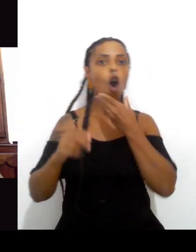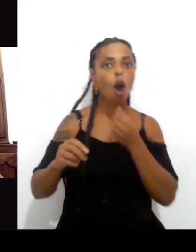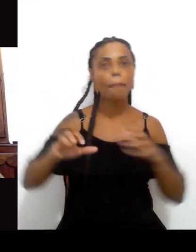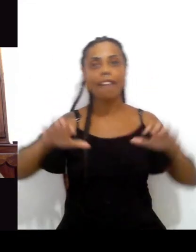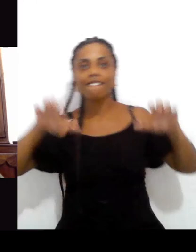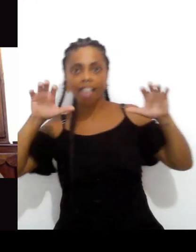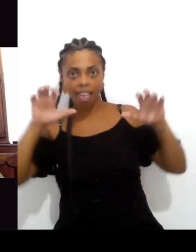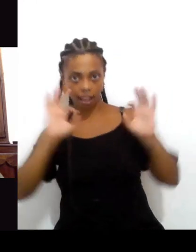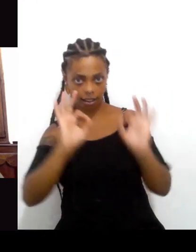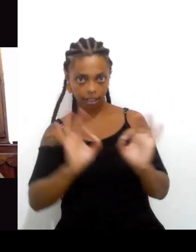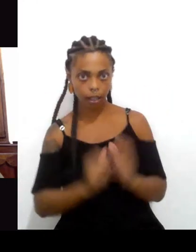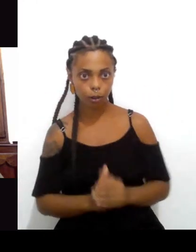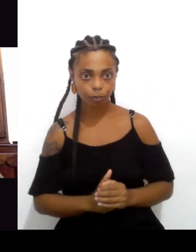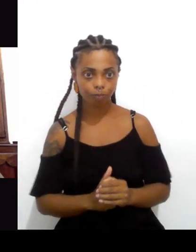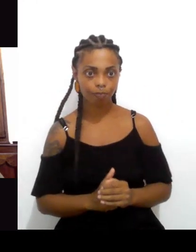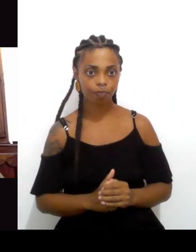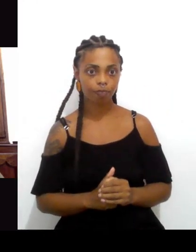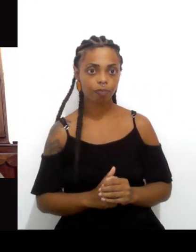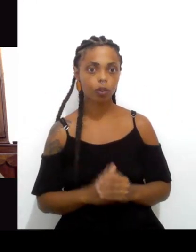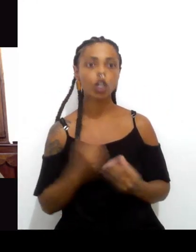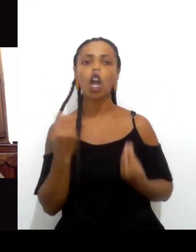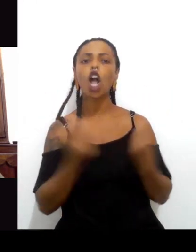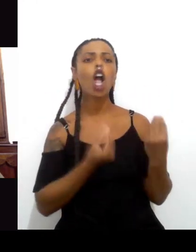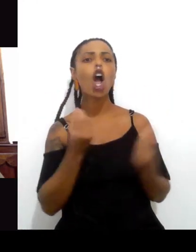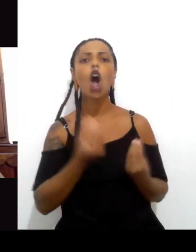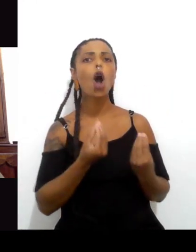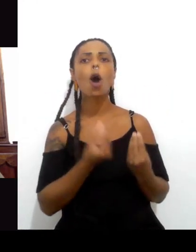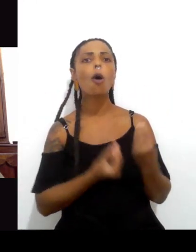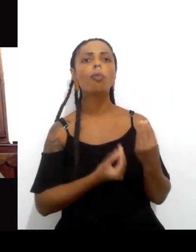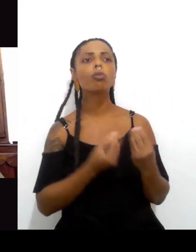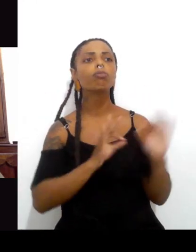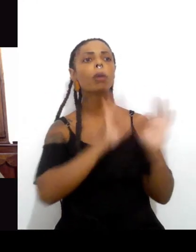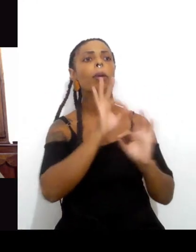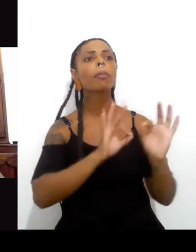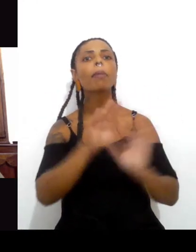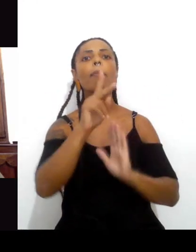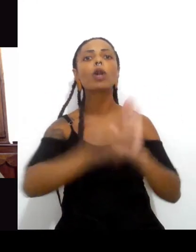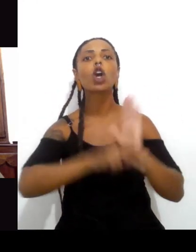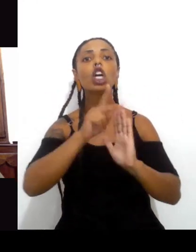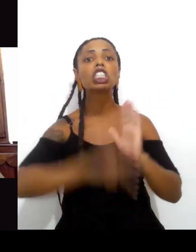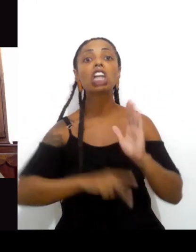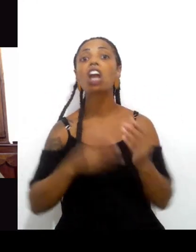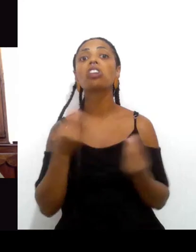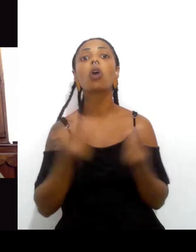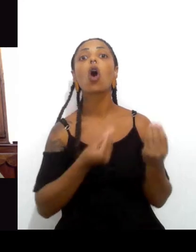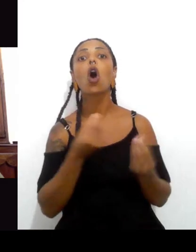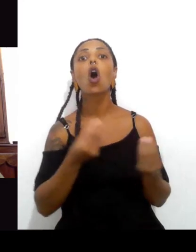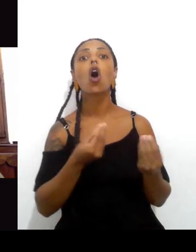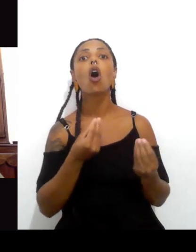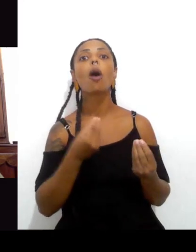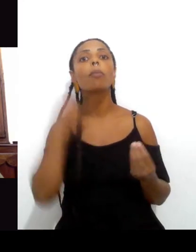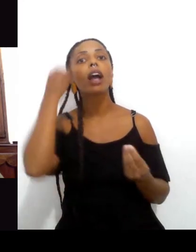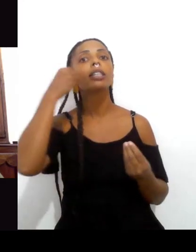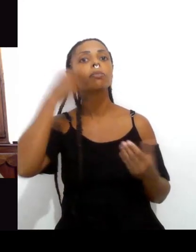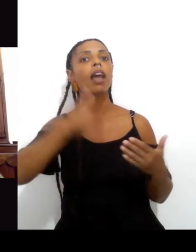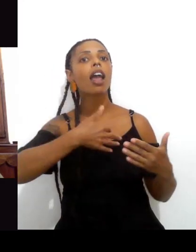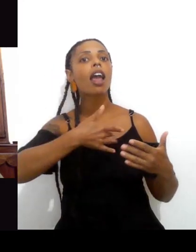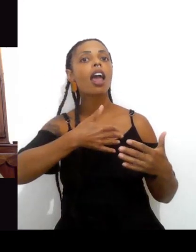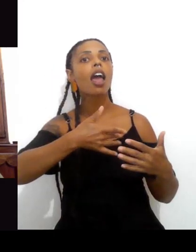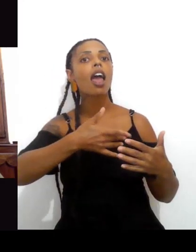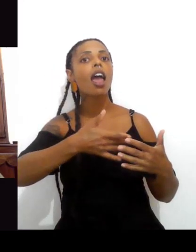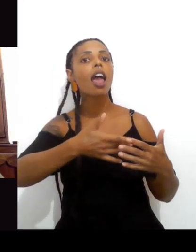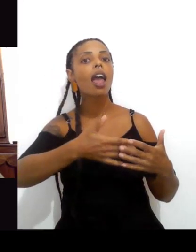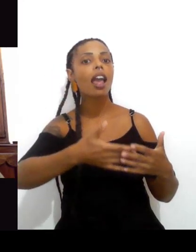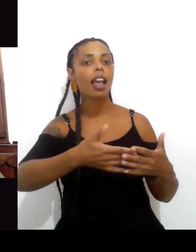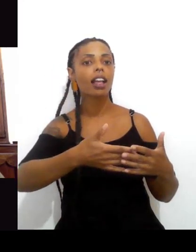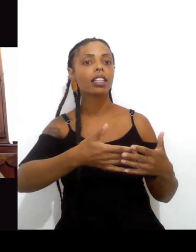Como foi como se desenhou esse projeto e Como que essa trajetória né que em outros momentos você